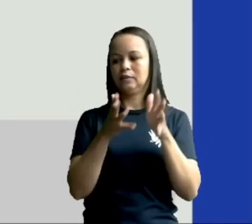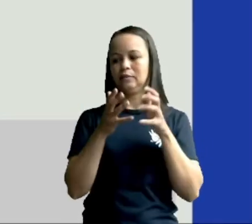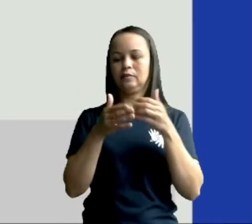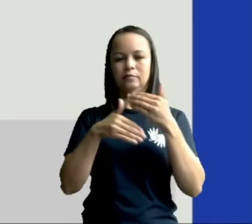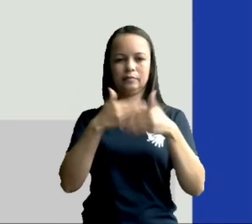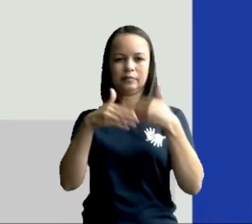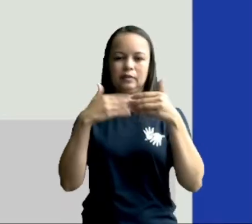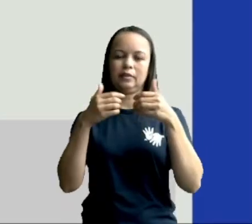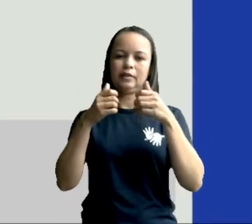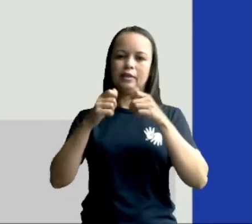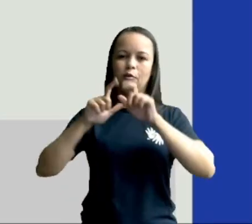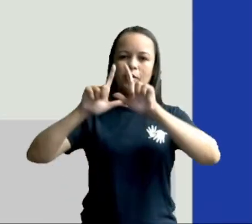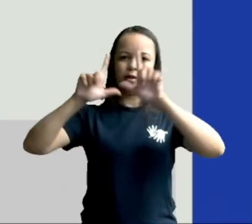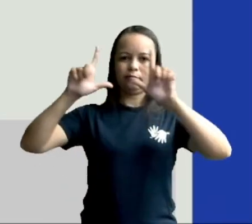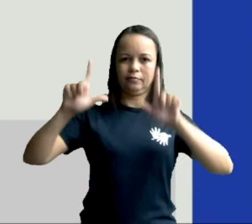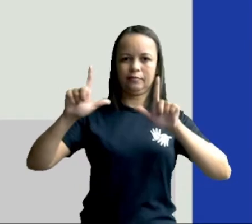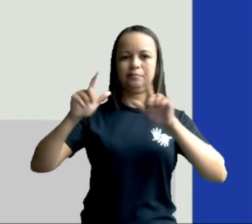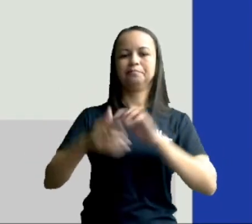espaços.